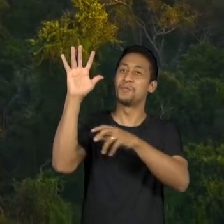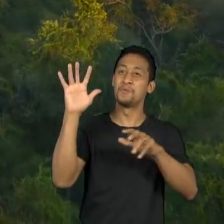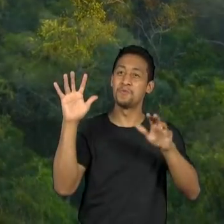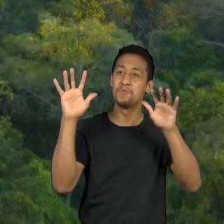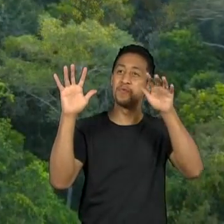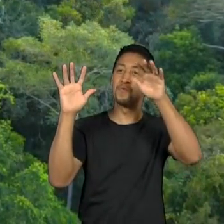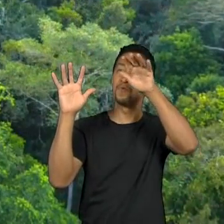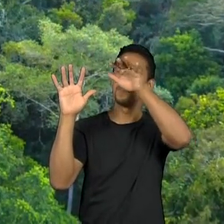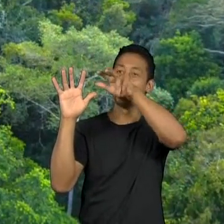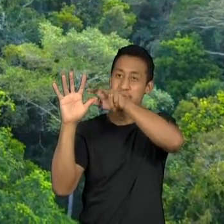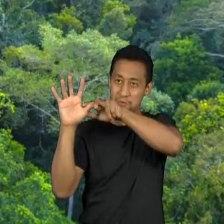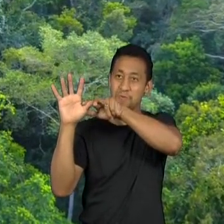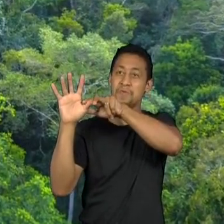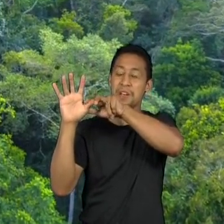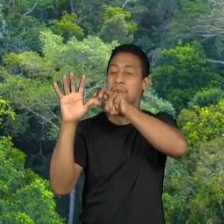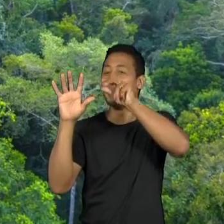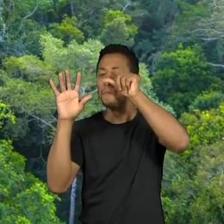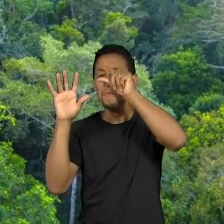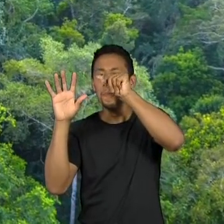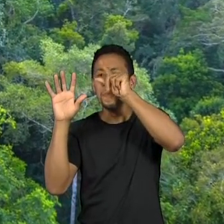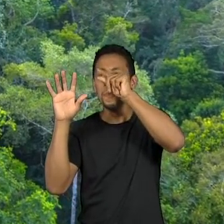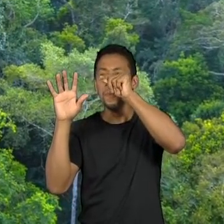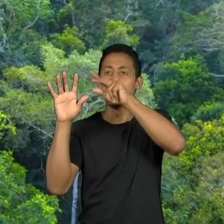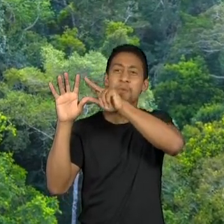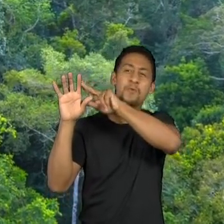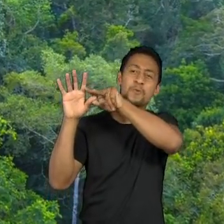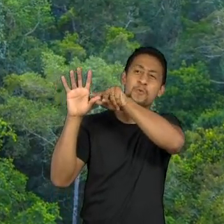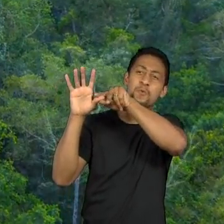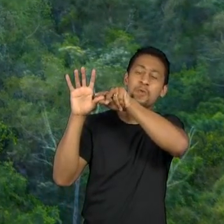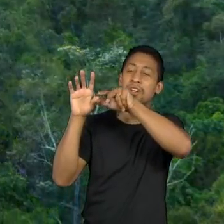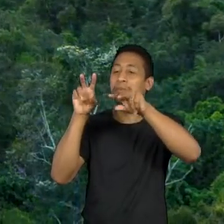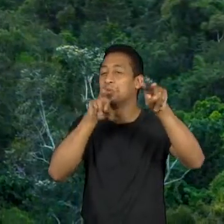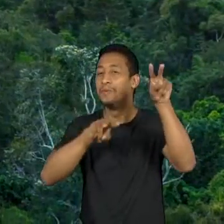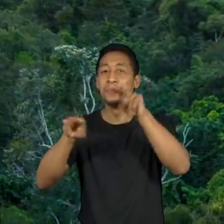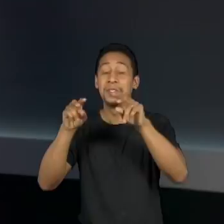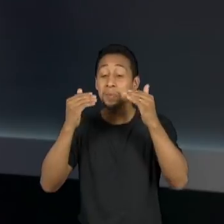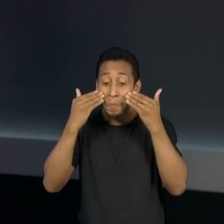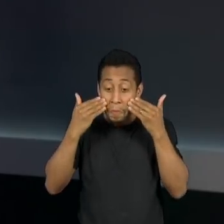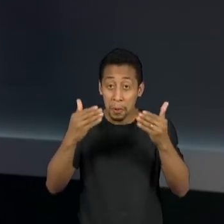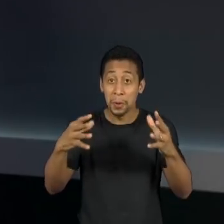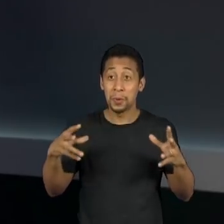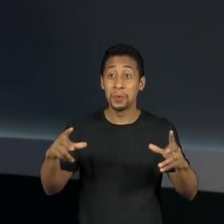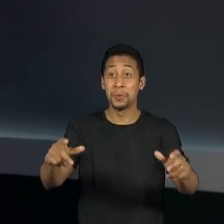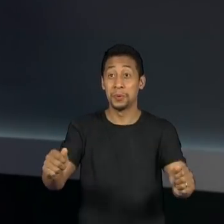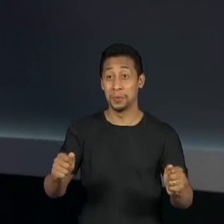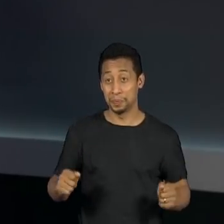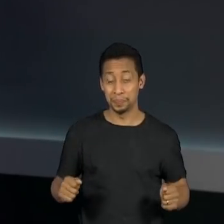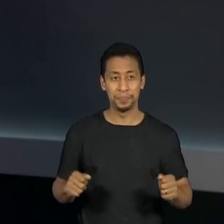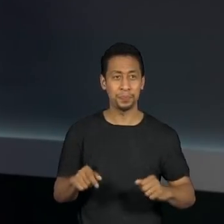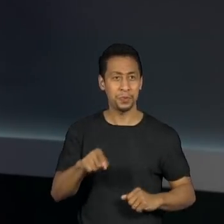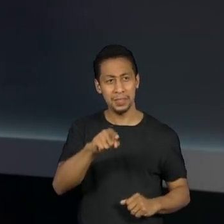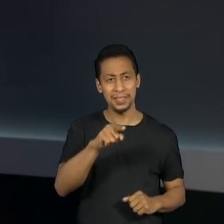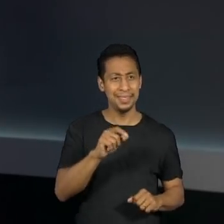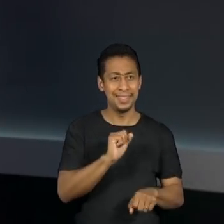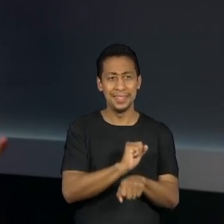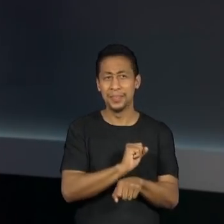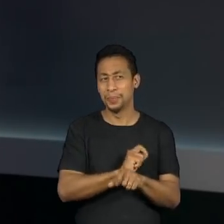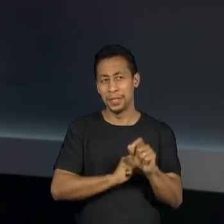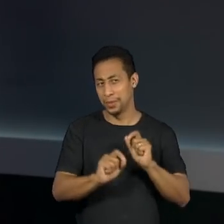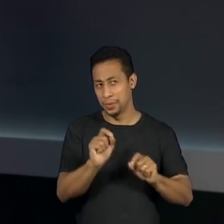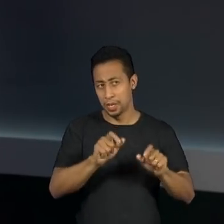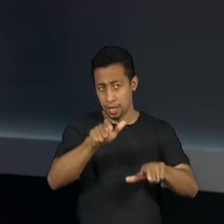volta, esperando tudo quanto é preciosidade da natureza aparecer na sua frente. O que você espera que possa acontecer com